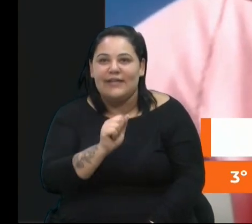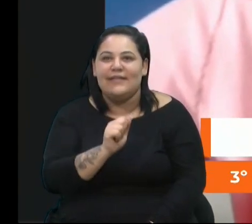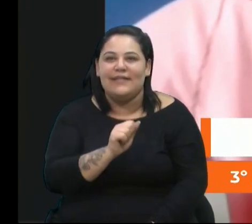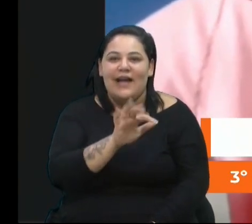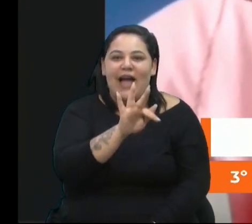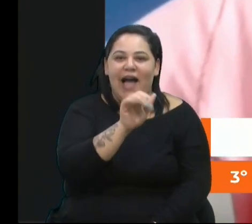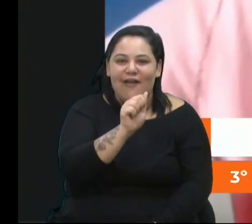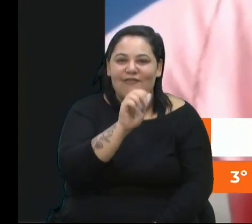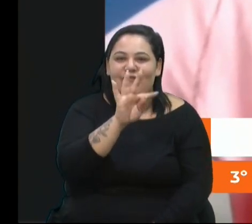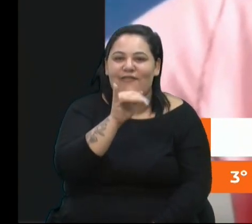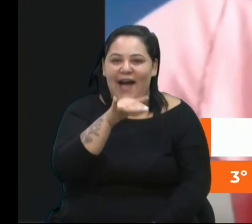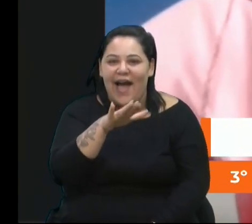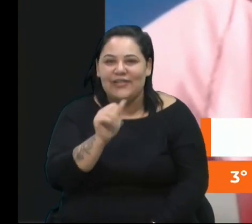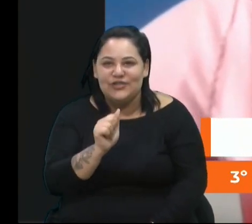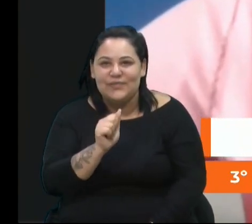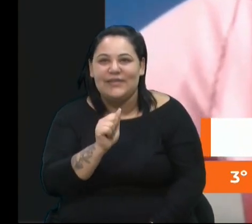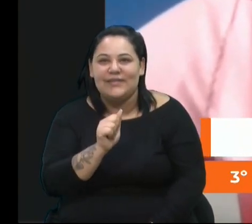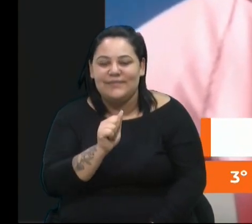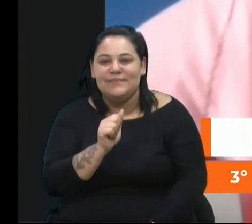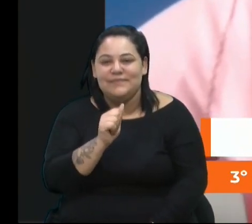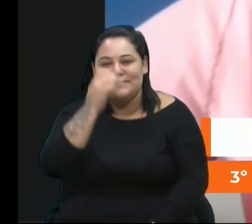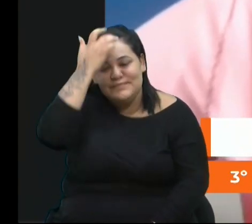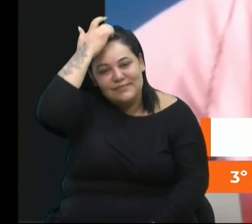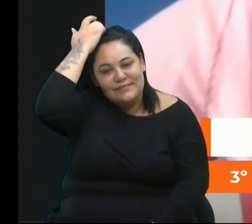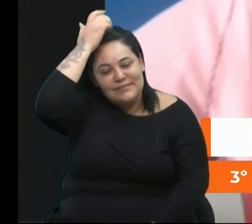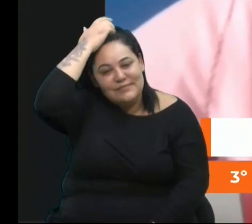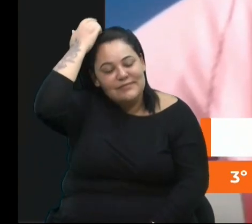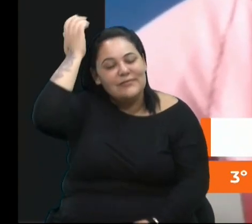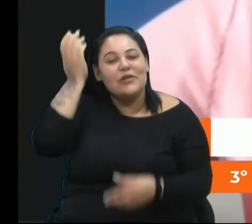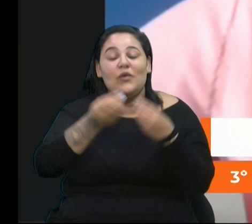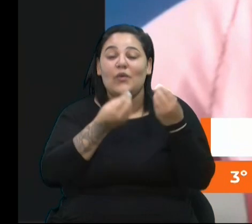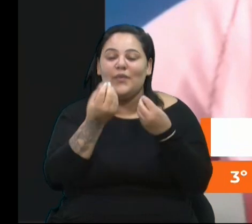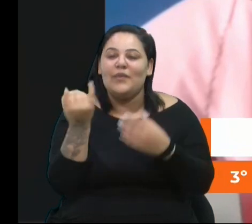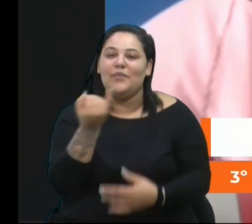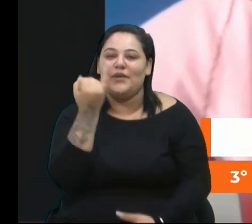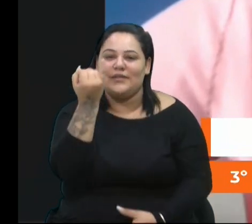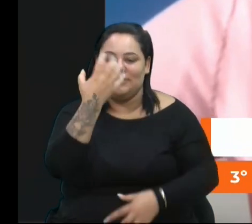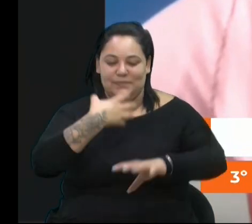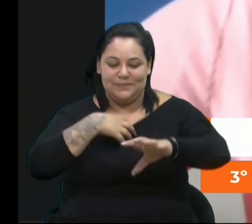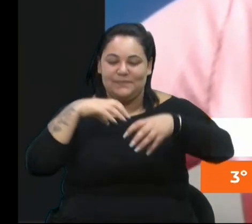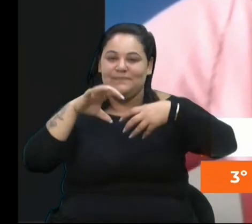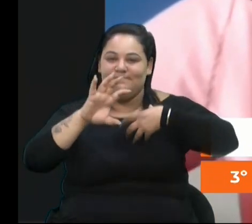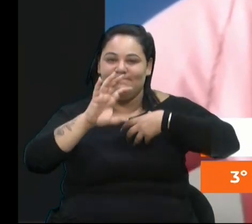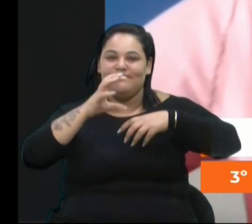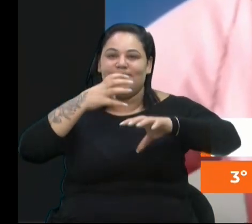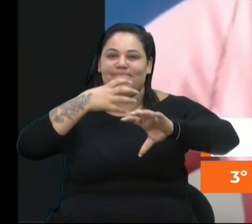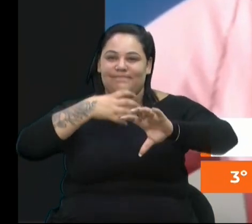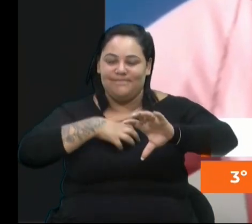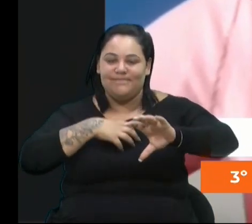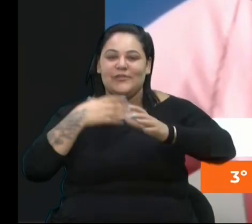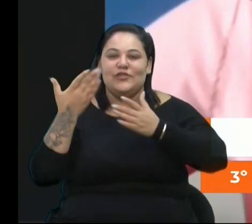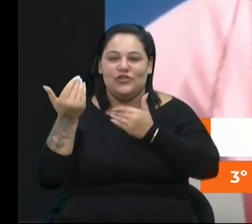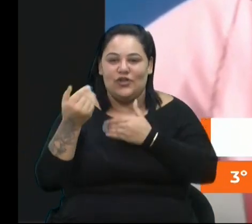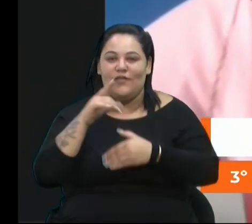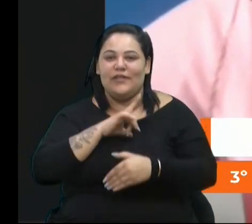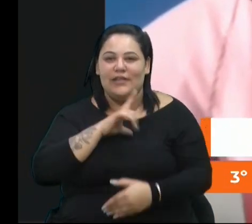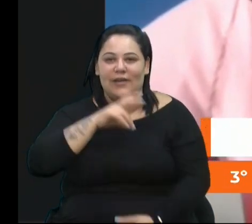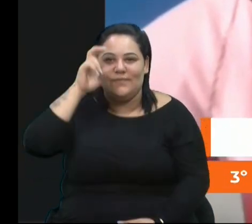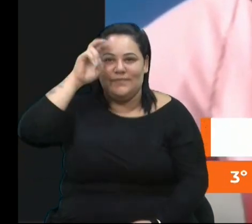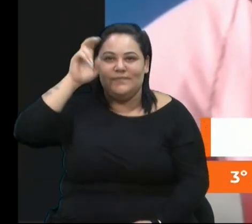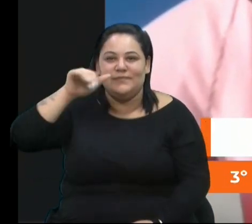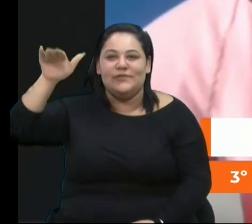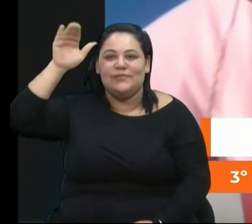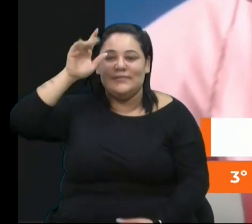Fátima faz uma reflexão, que é isso que eu estou falando, né, Fátima? Como é importante a gente se colocar no lugar de um adolescente com altas habilidades,